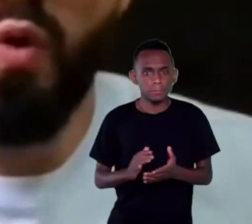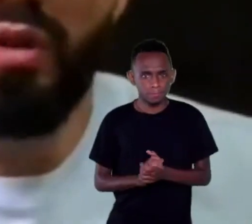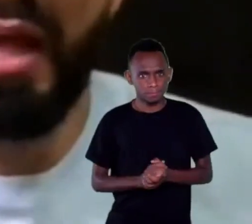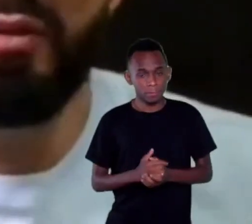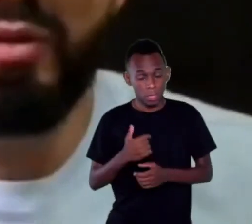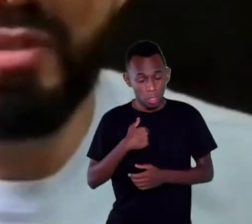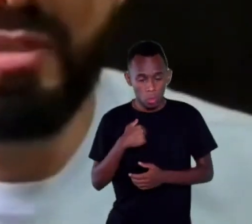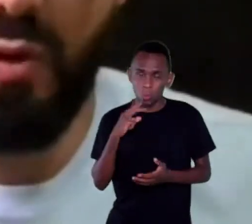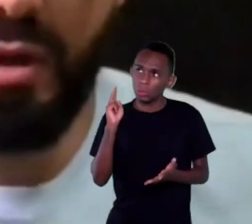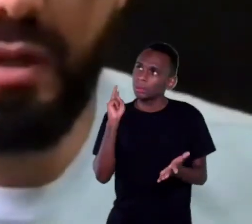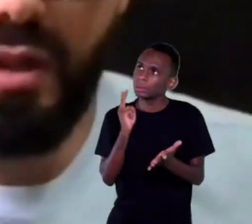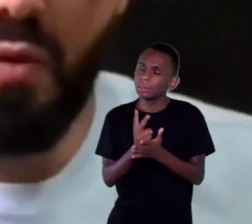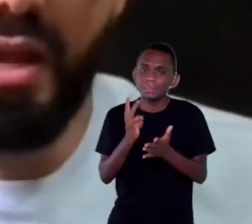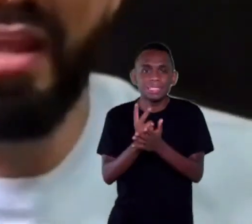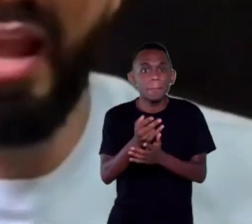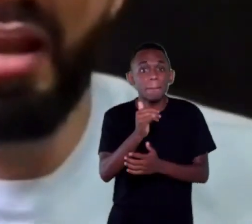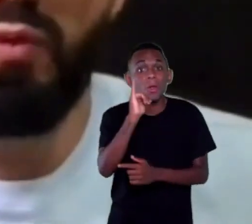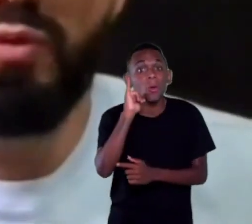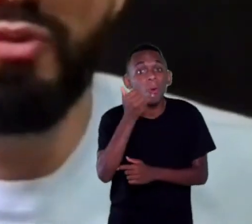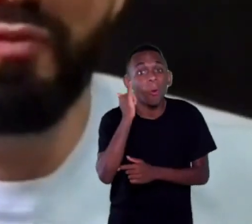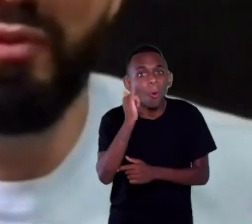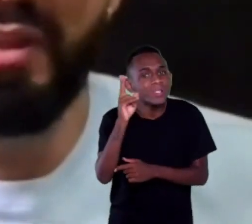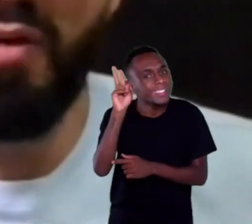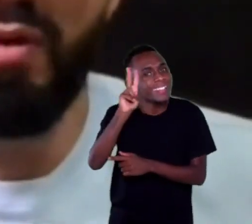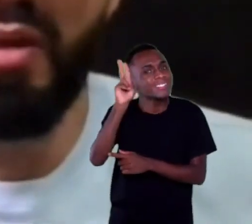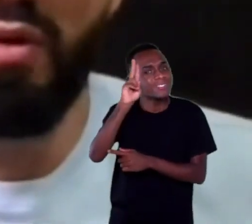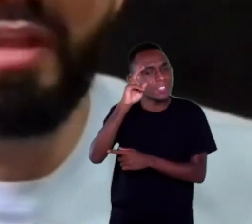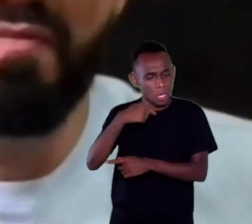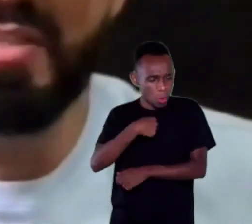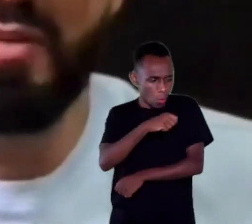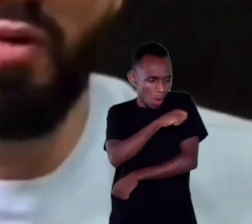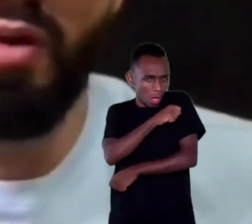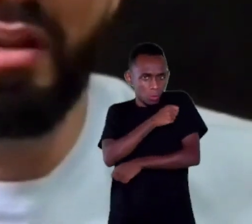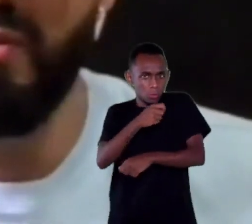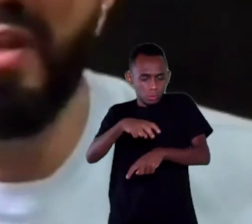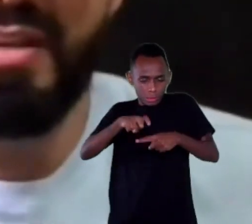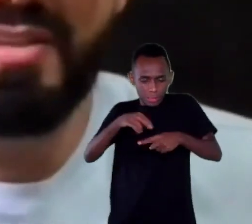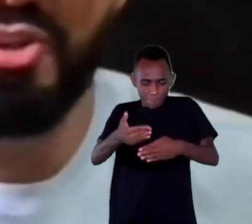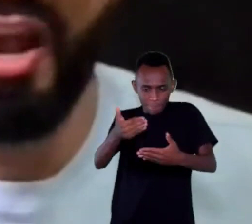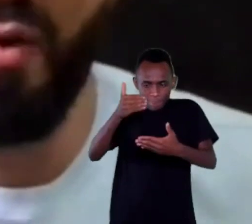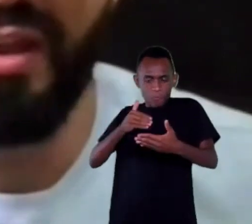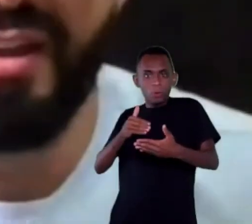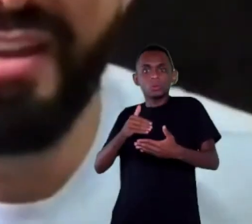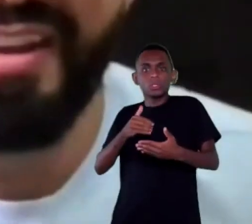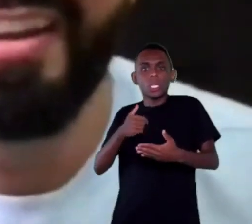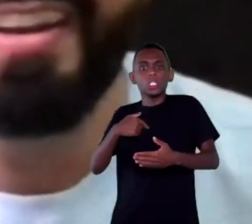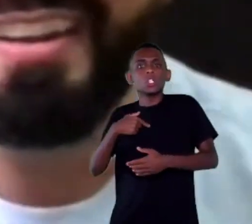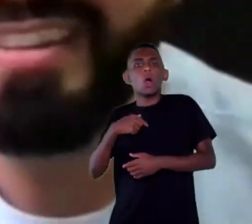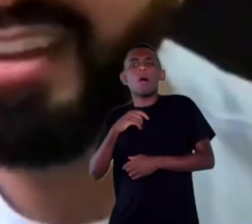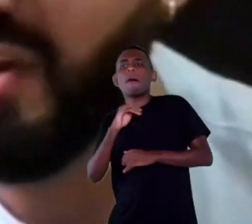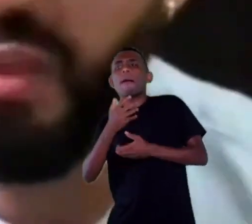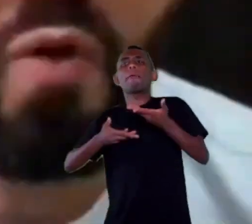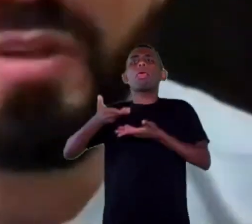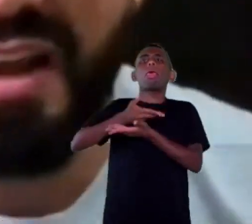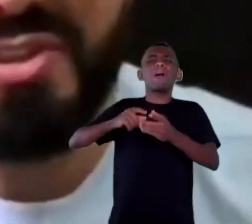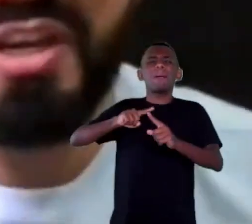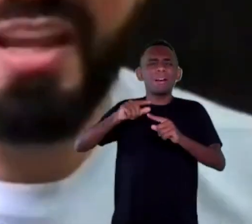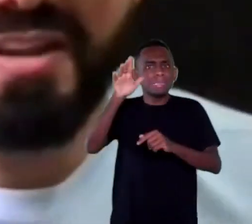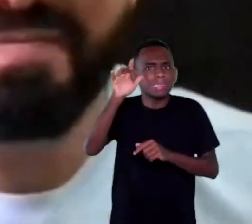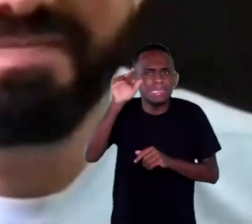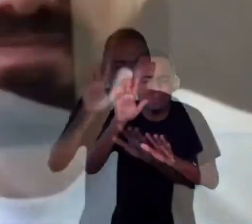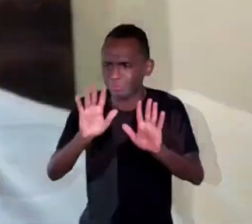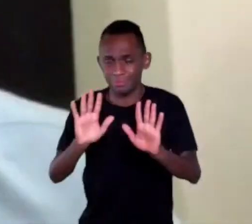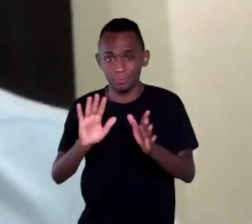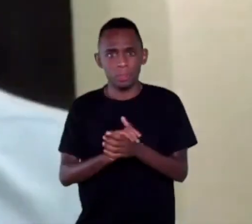sempre fui contador de história. Eu era aquele aluno de fundão que contava história e não queria assistir aula. Então, não gostava